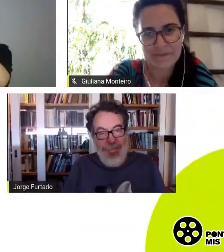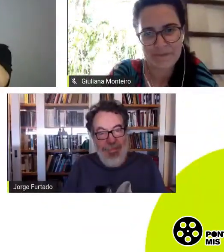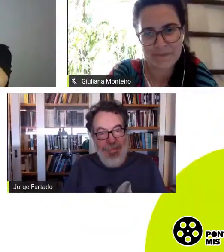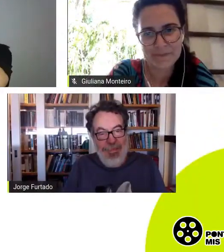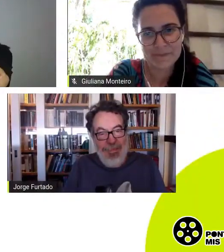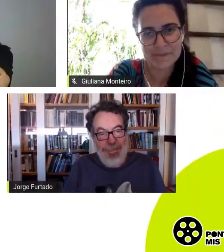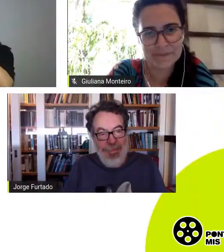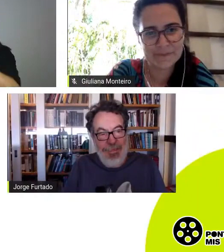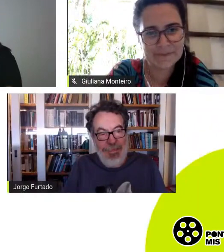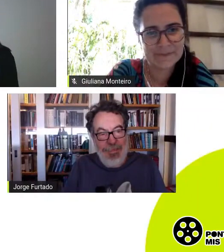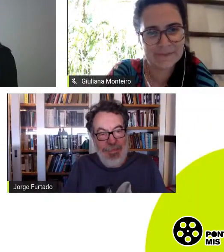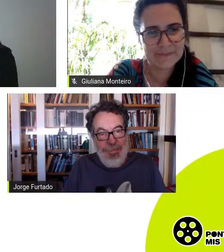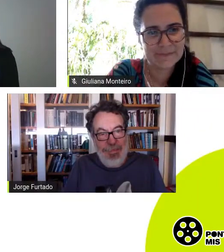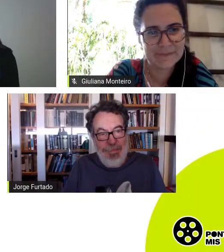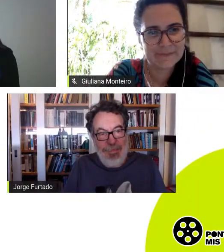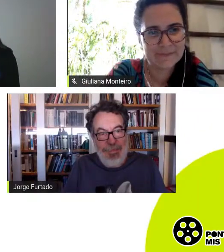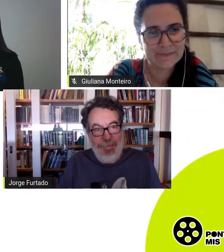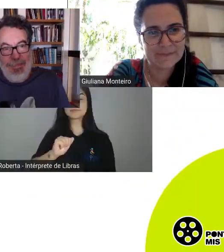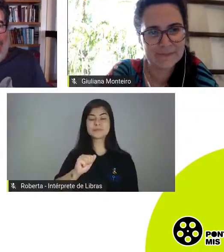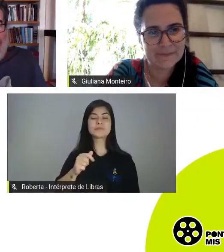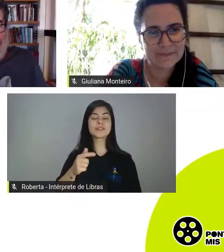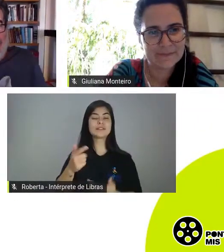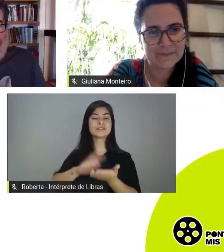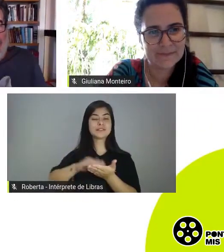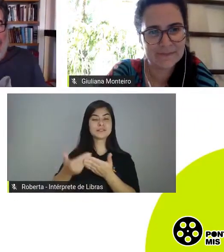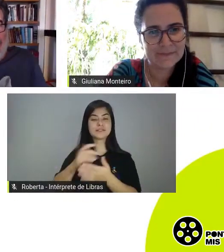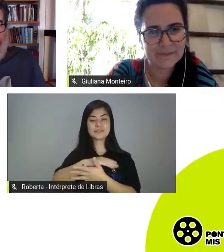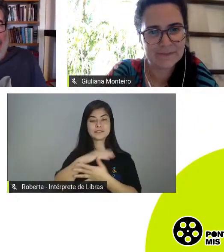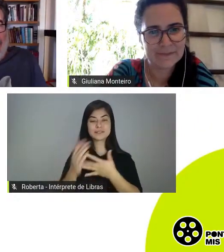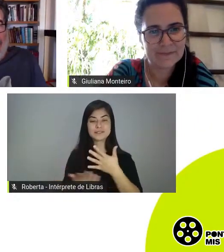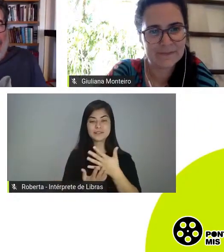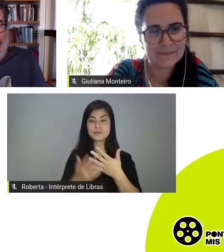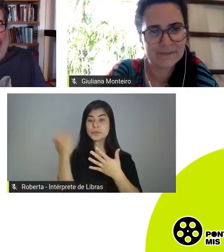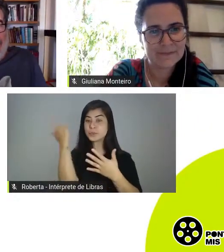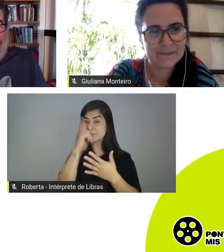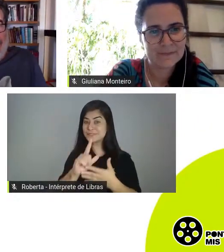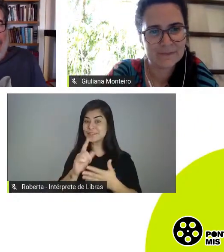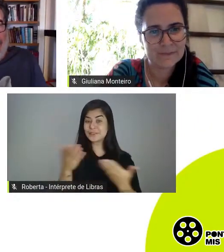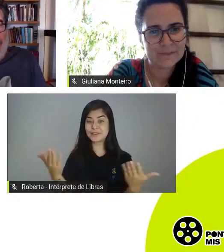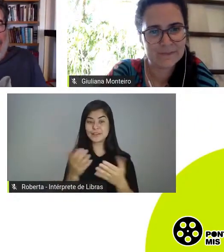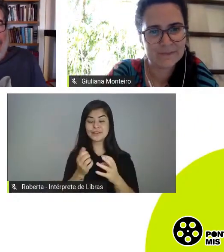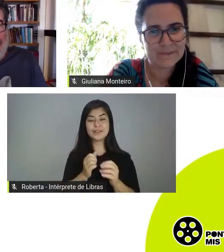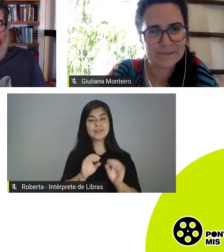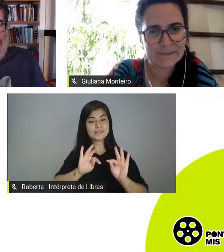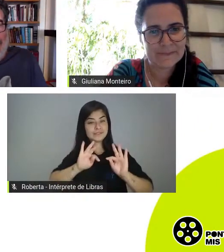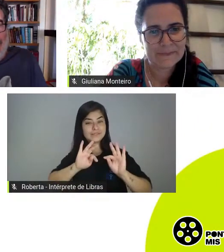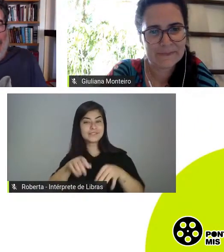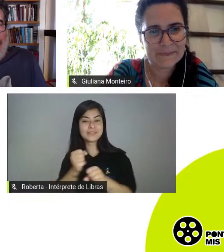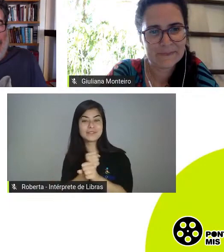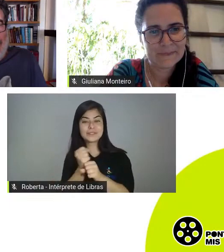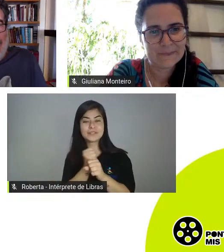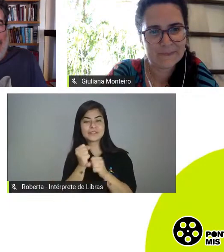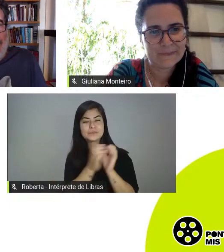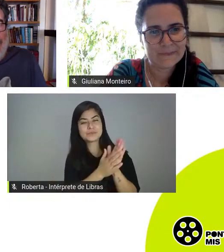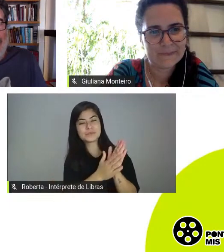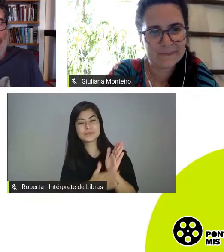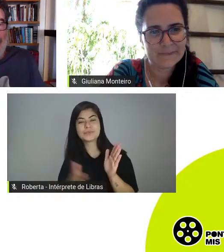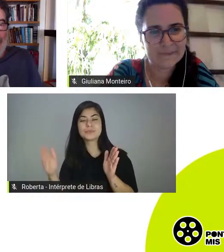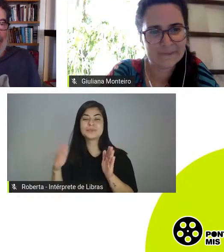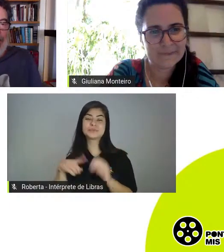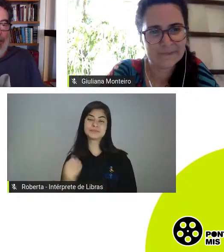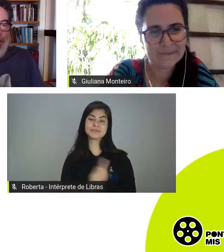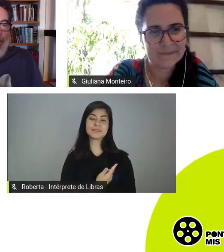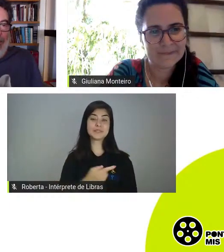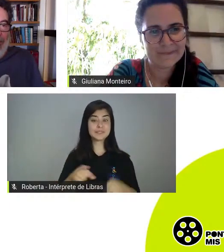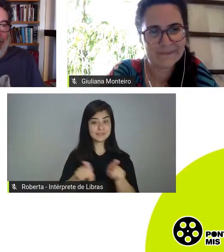Garcia, nossas intérpretes de Libras da Inovare, que deram um gás aí neste final de ano todo para a gente também. Então, já